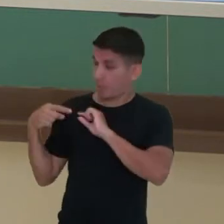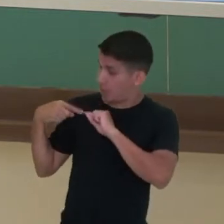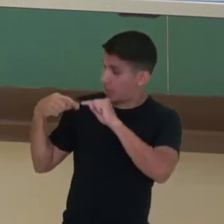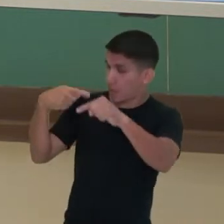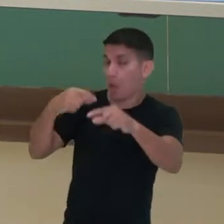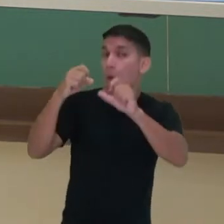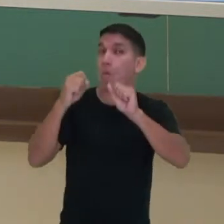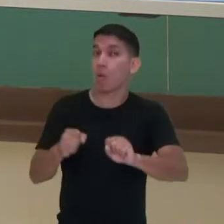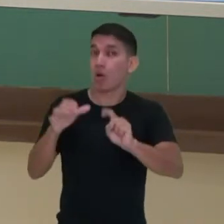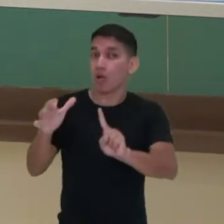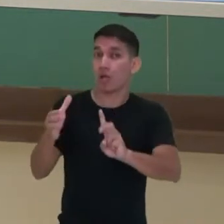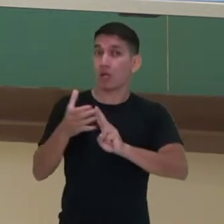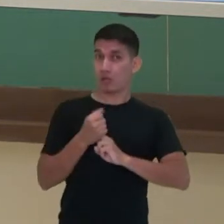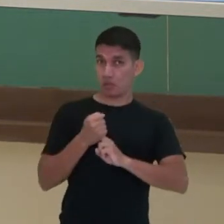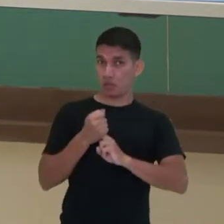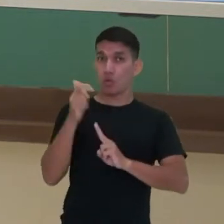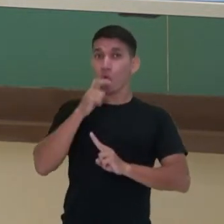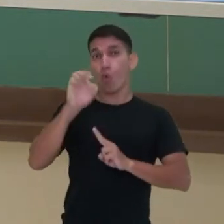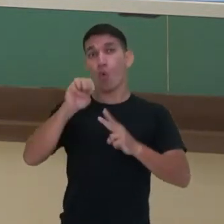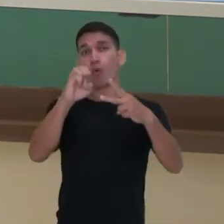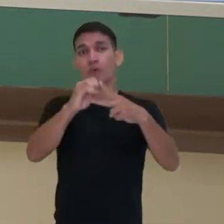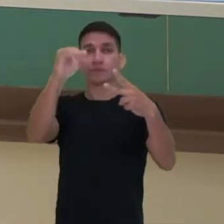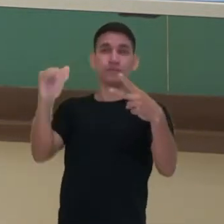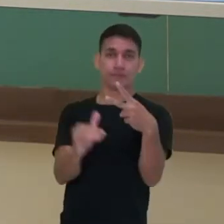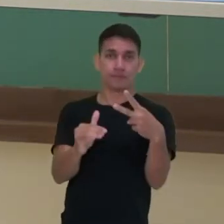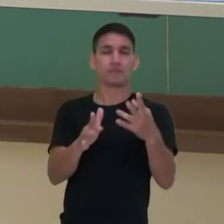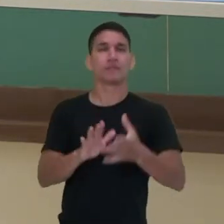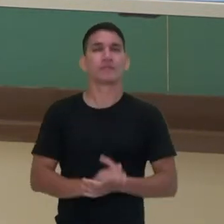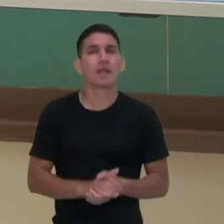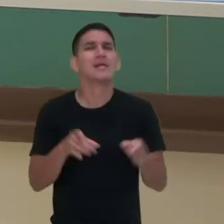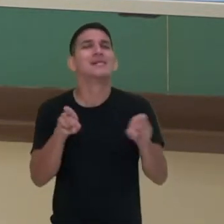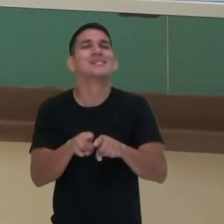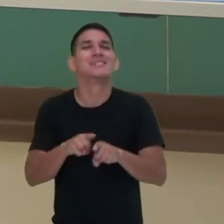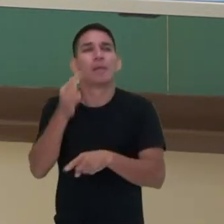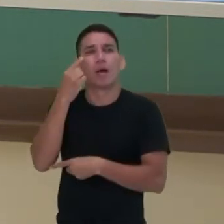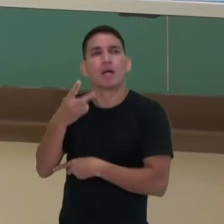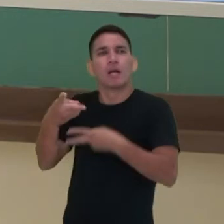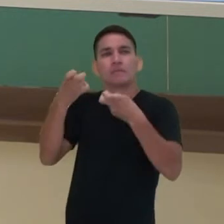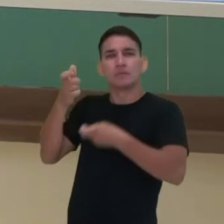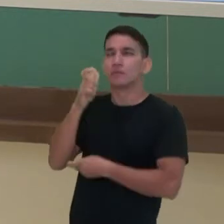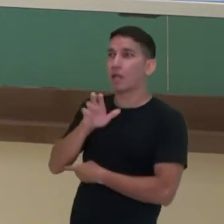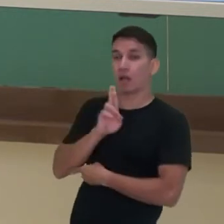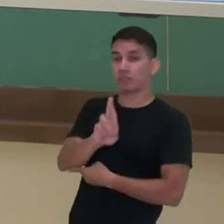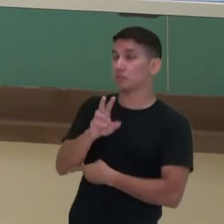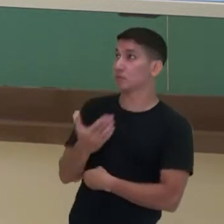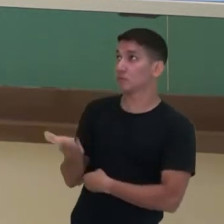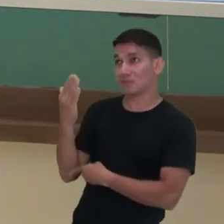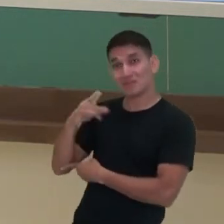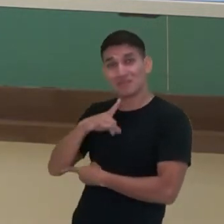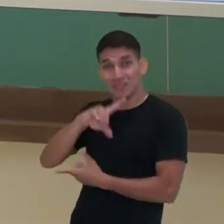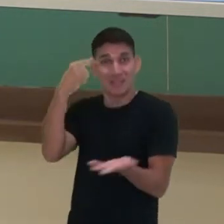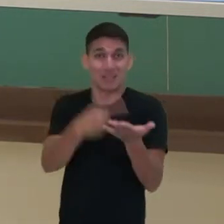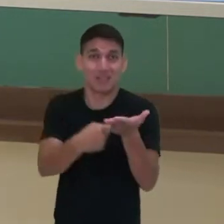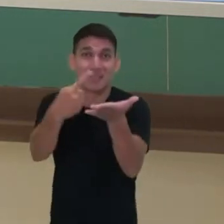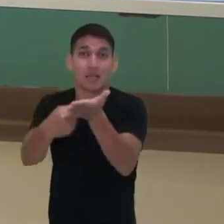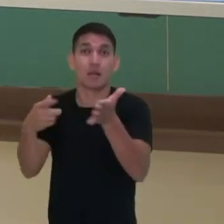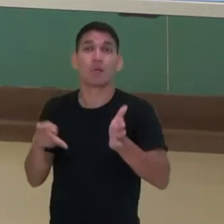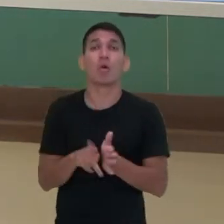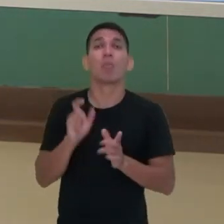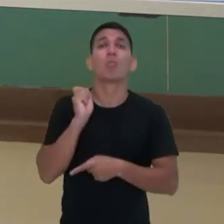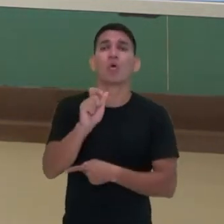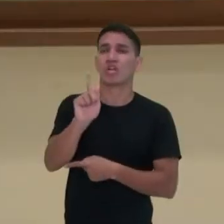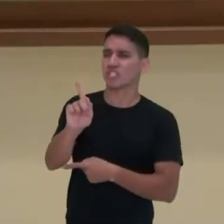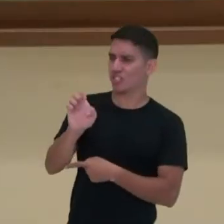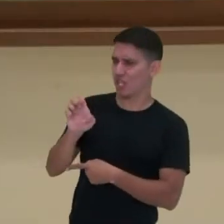ser dominante ou recessiva? E por fim, daí, com essas respostas, é possível determinar os genótipos